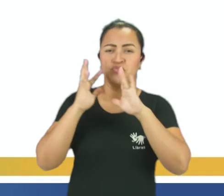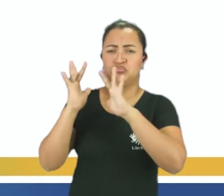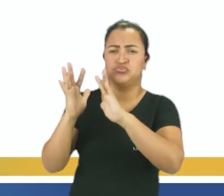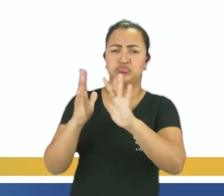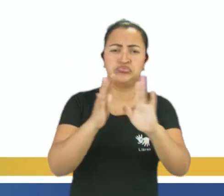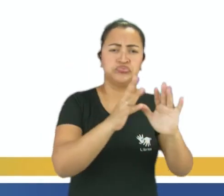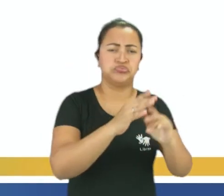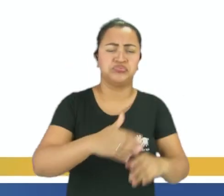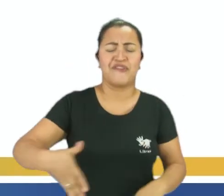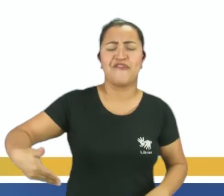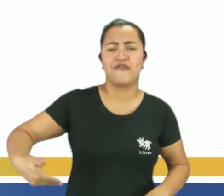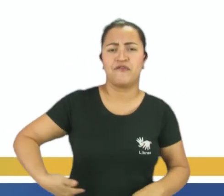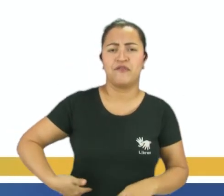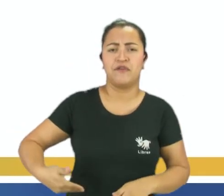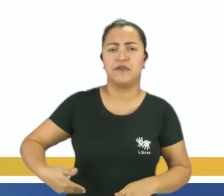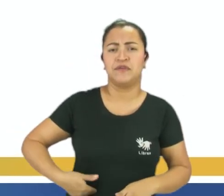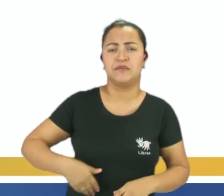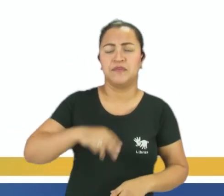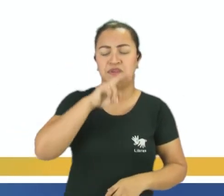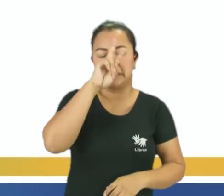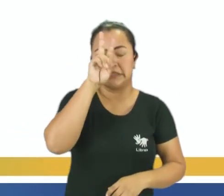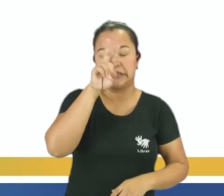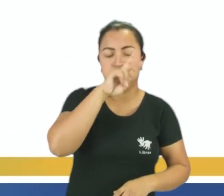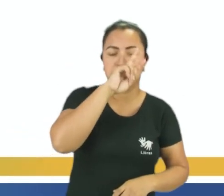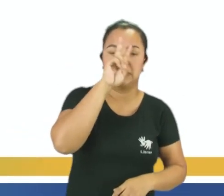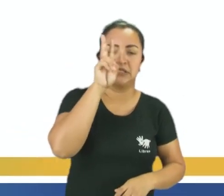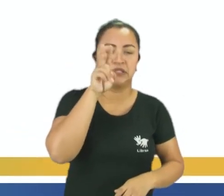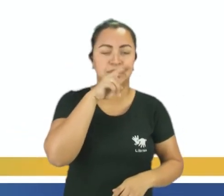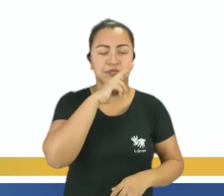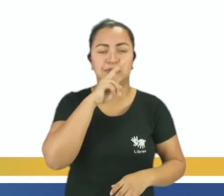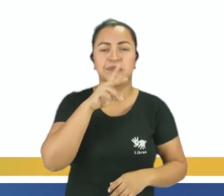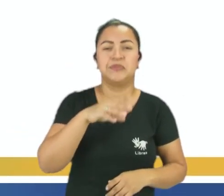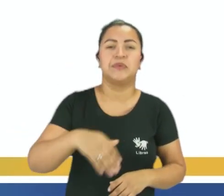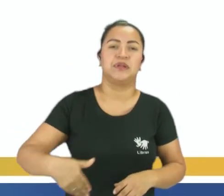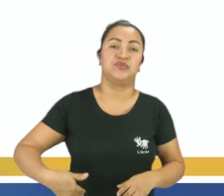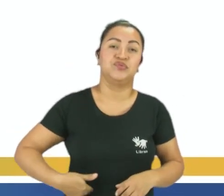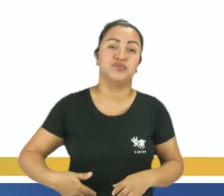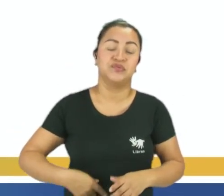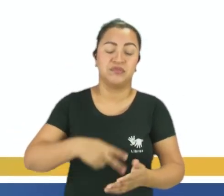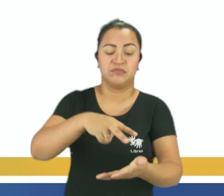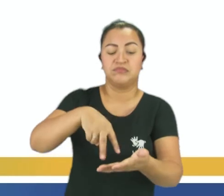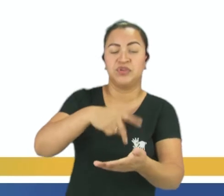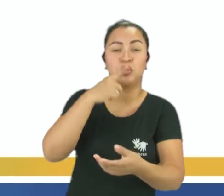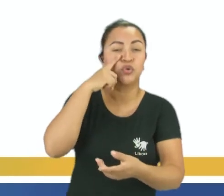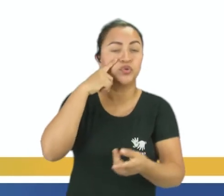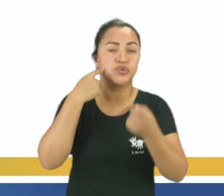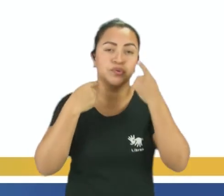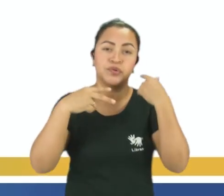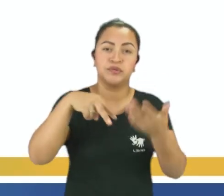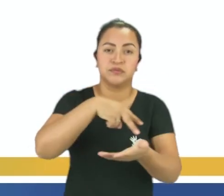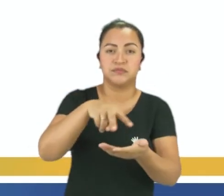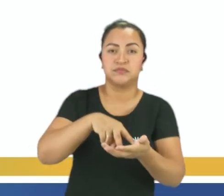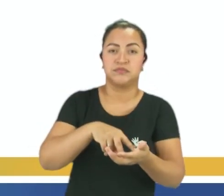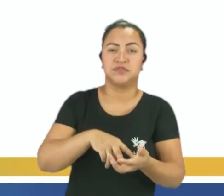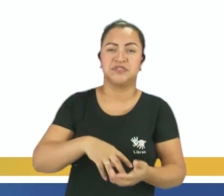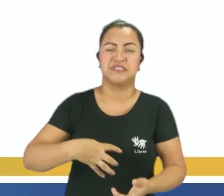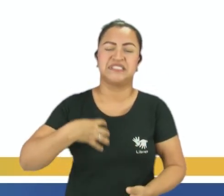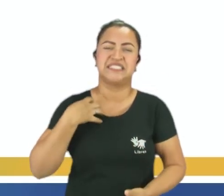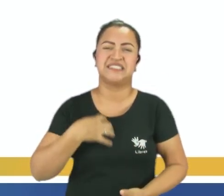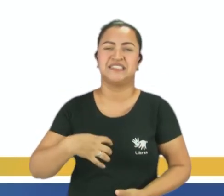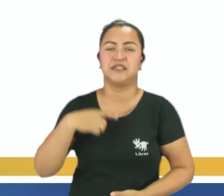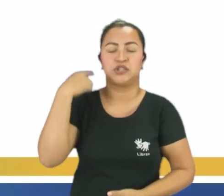multidão faminta cambaleia, e chora e dança ali. Um de raiva delira,